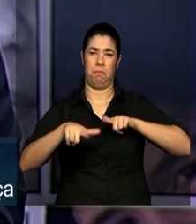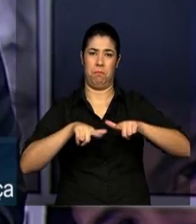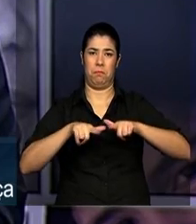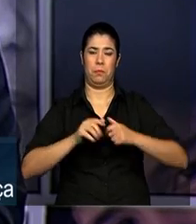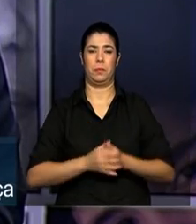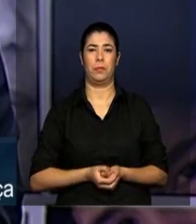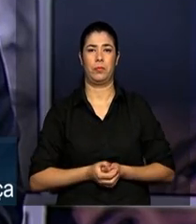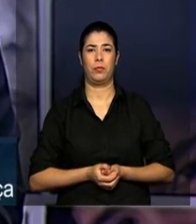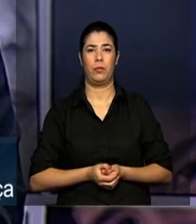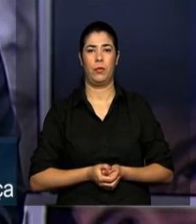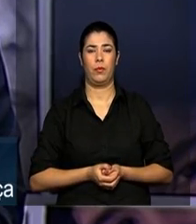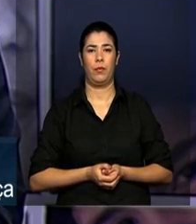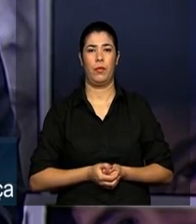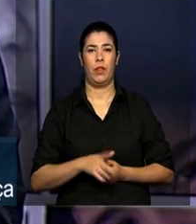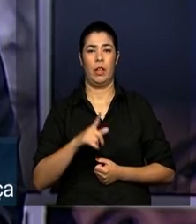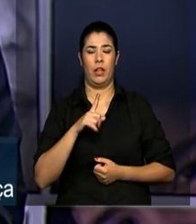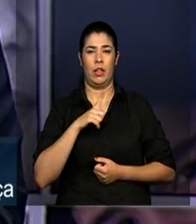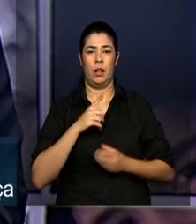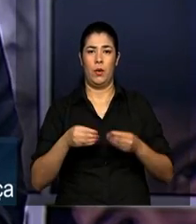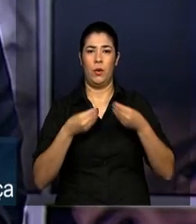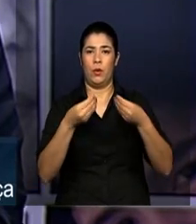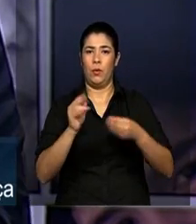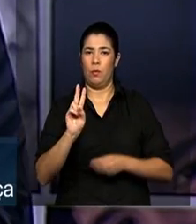Eu acredito...